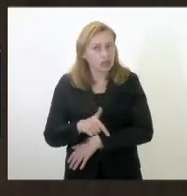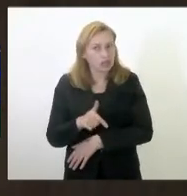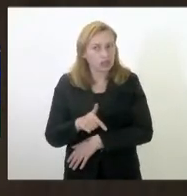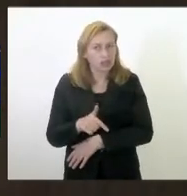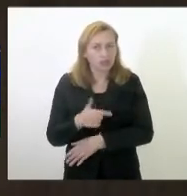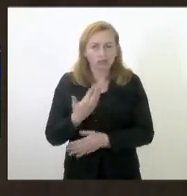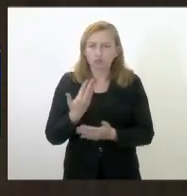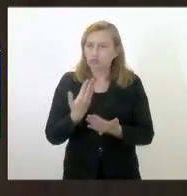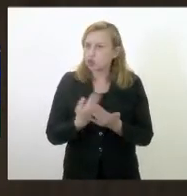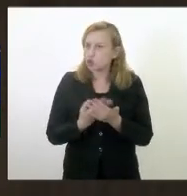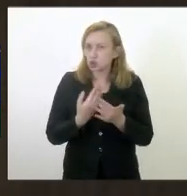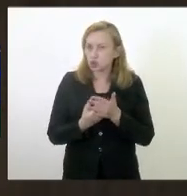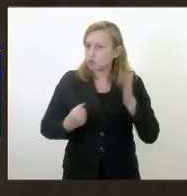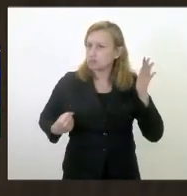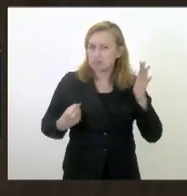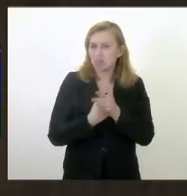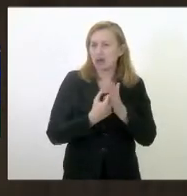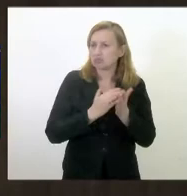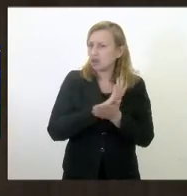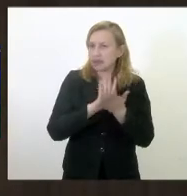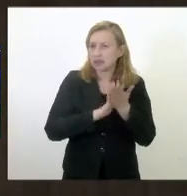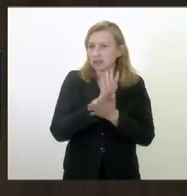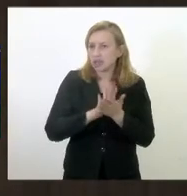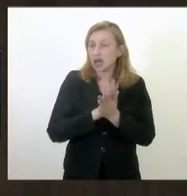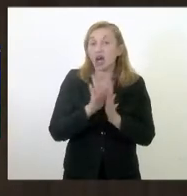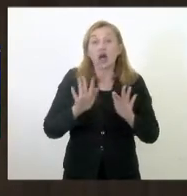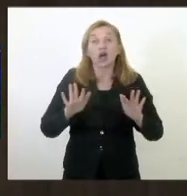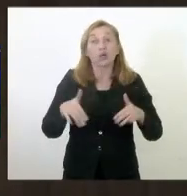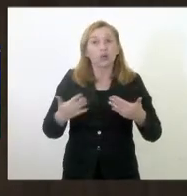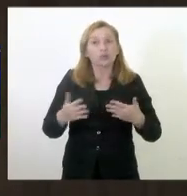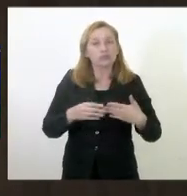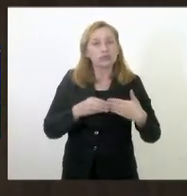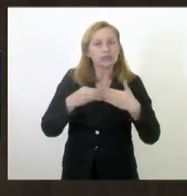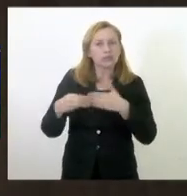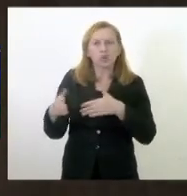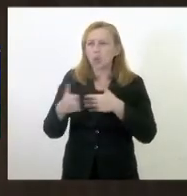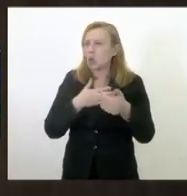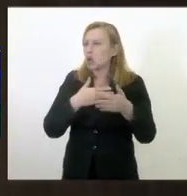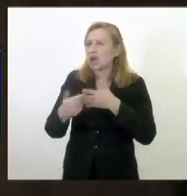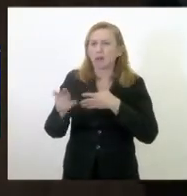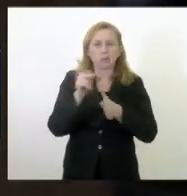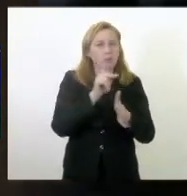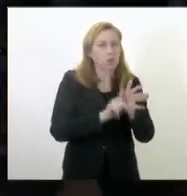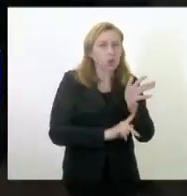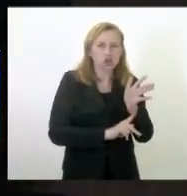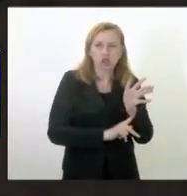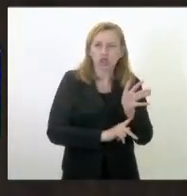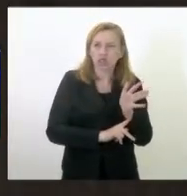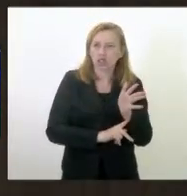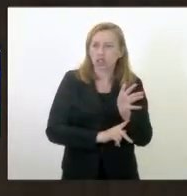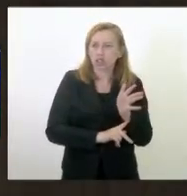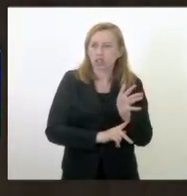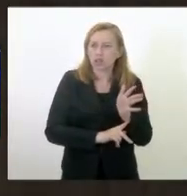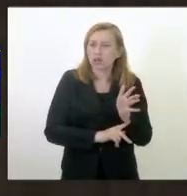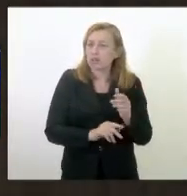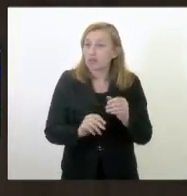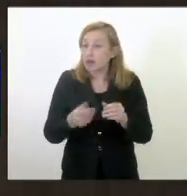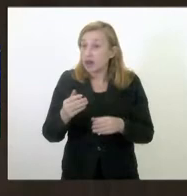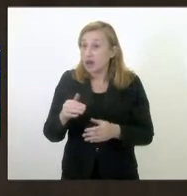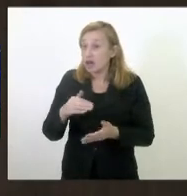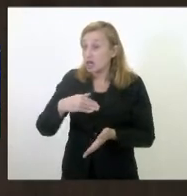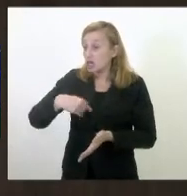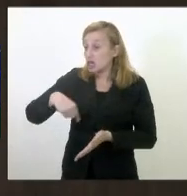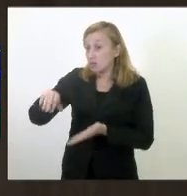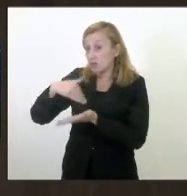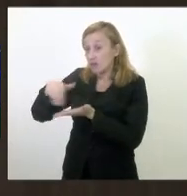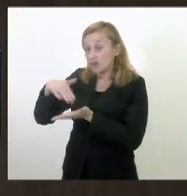estudo de impacto. E quando o senhor encaminha qualquer projeto, de qualquer natureza, para a Fazenda,